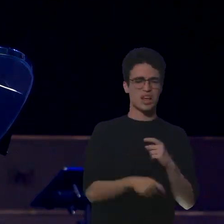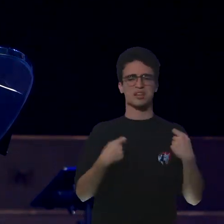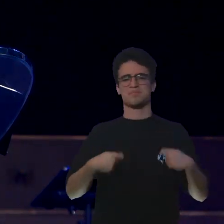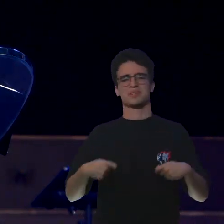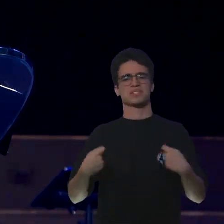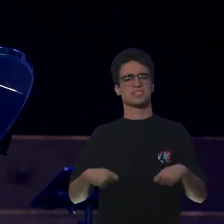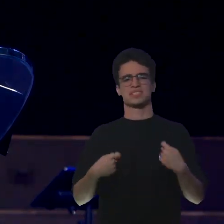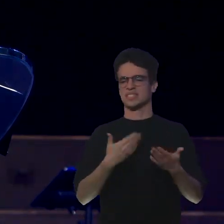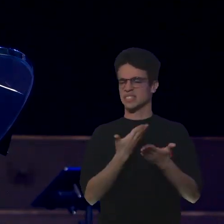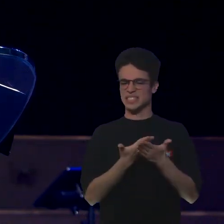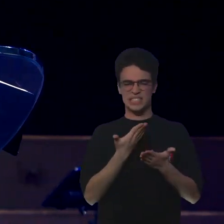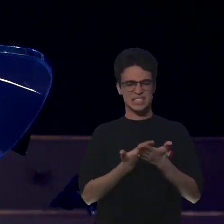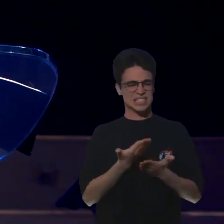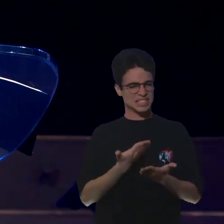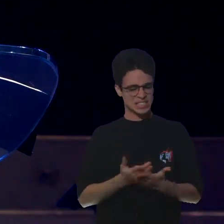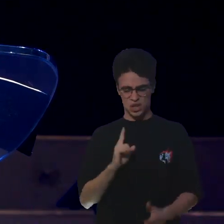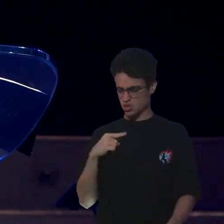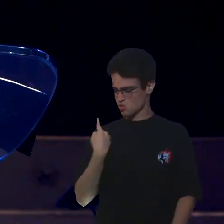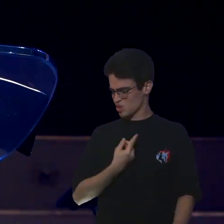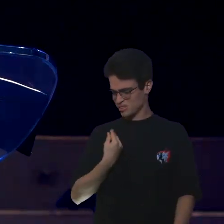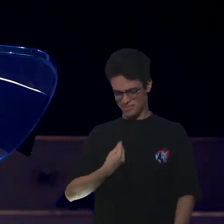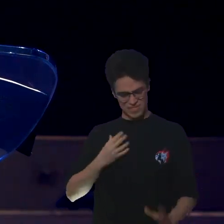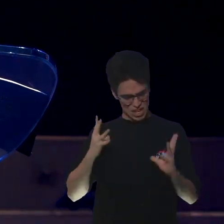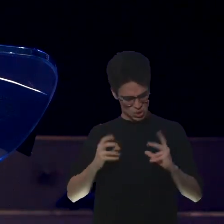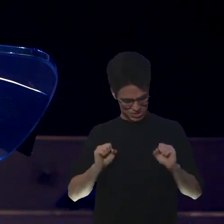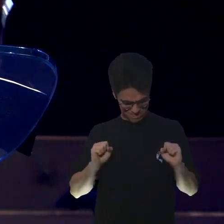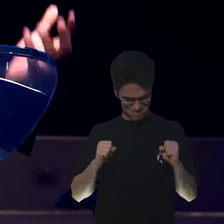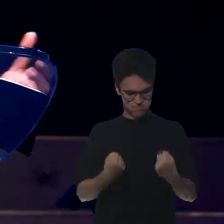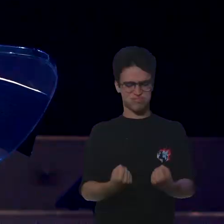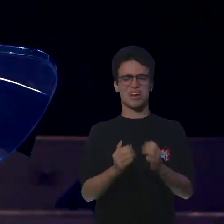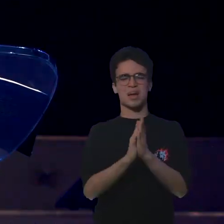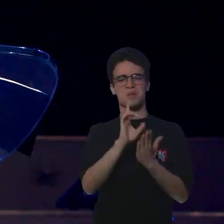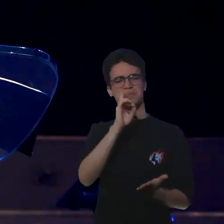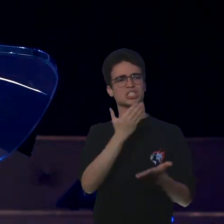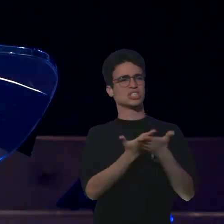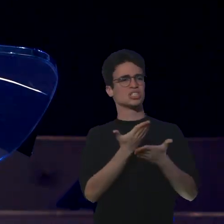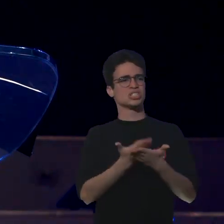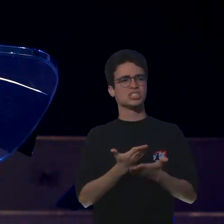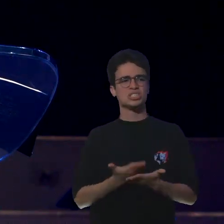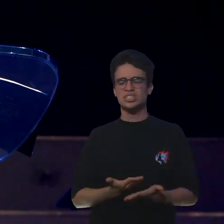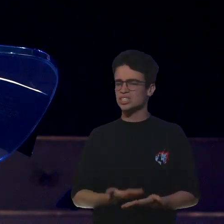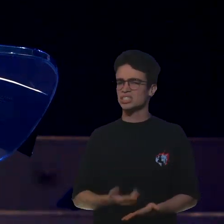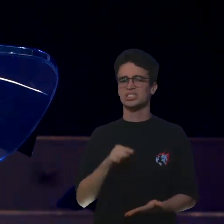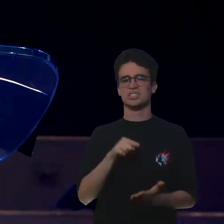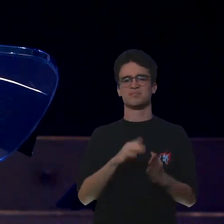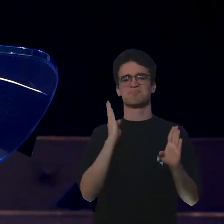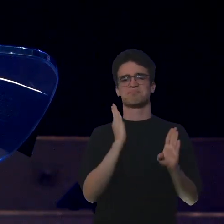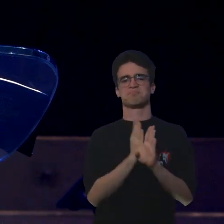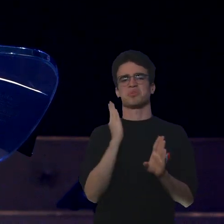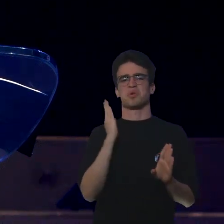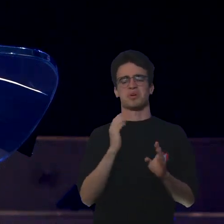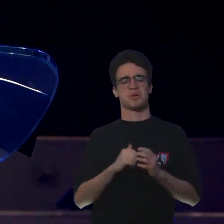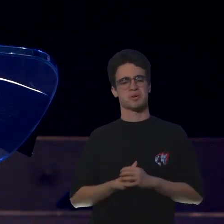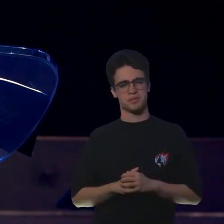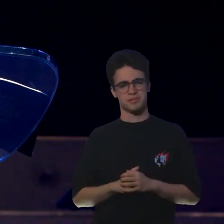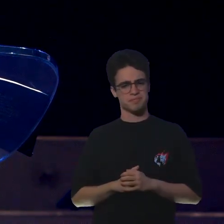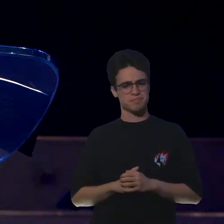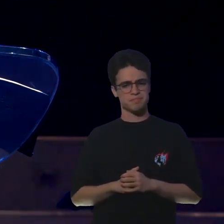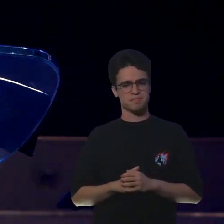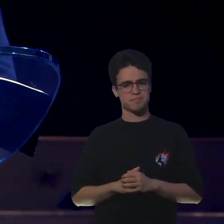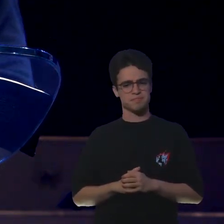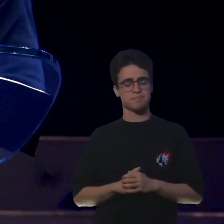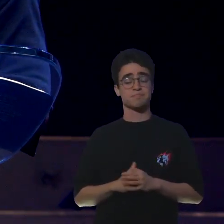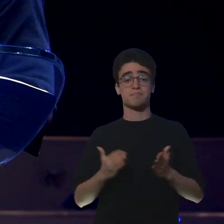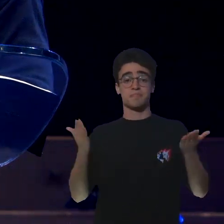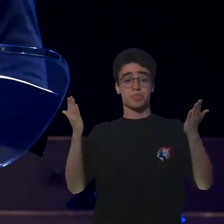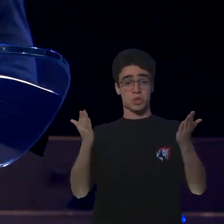Precisamos gastar a nossa vida na palavra, na revelação do Senhor através da palavra. Eu tenho